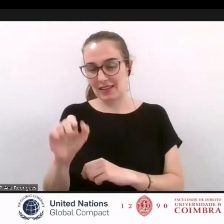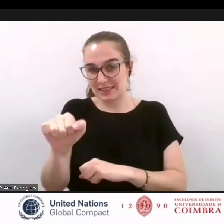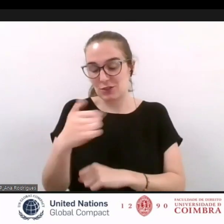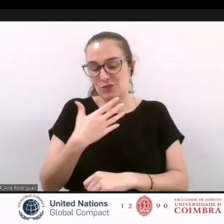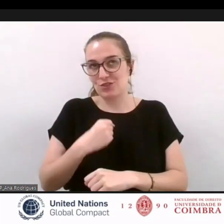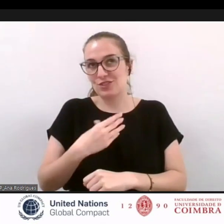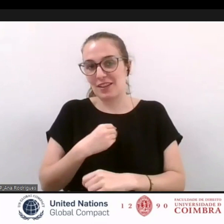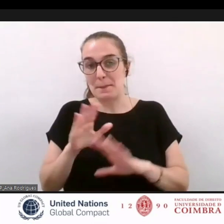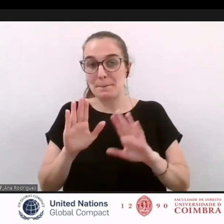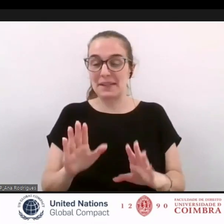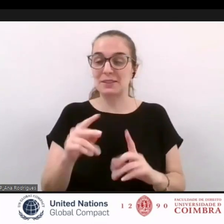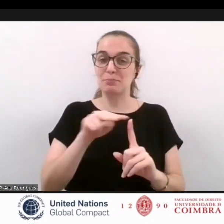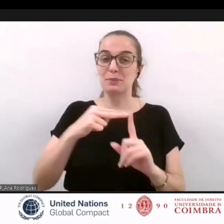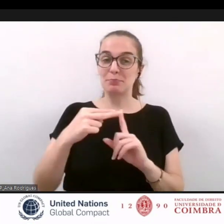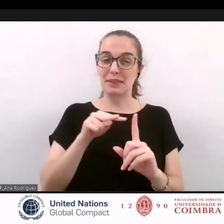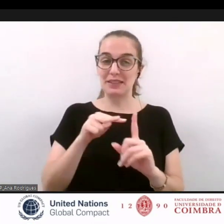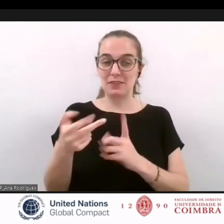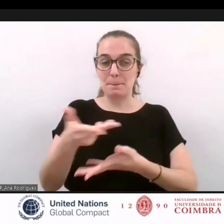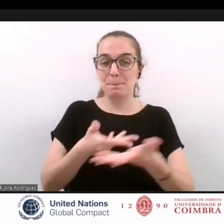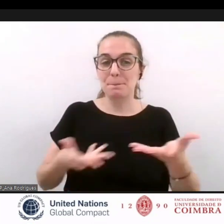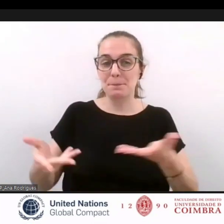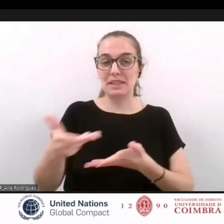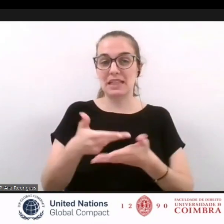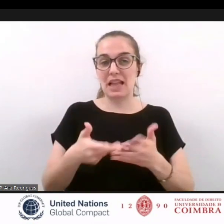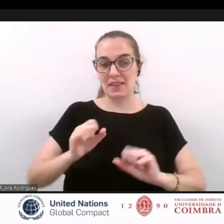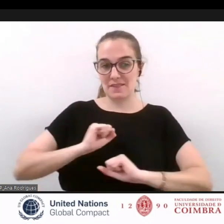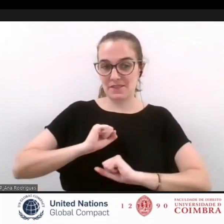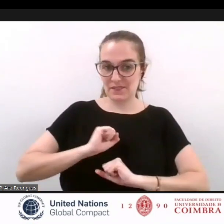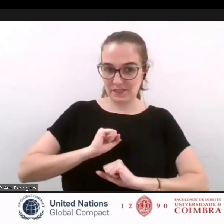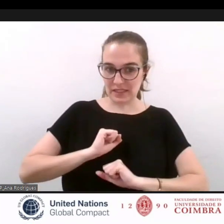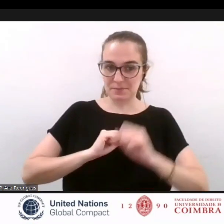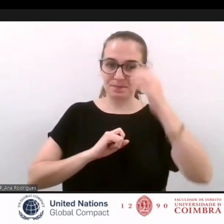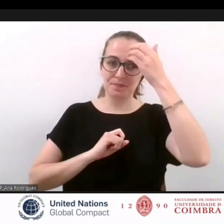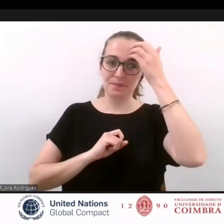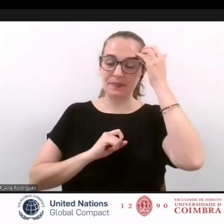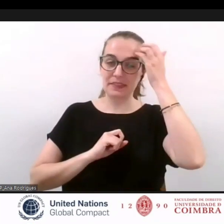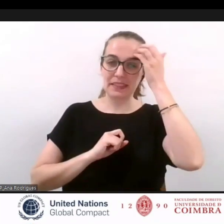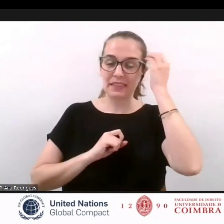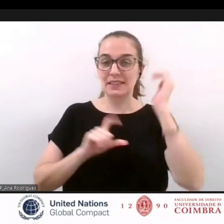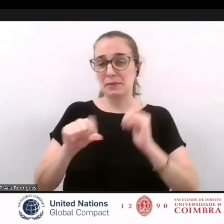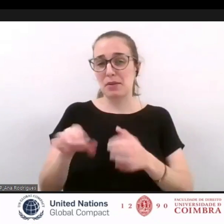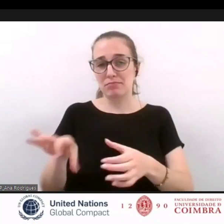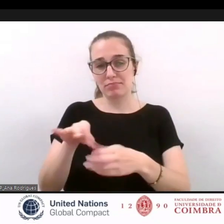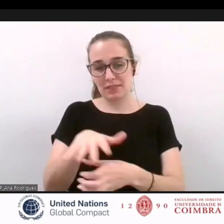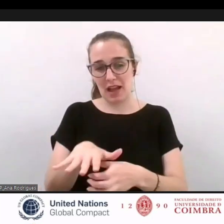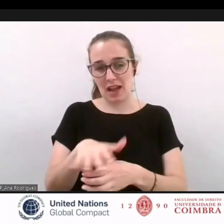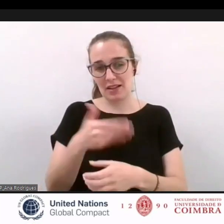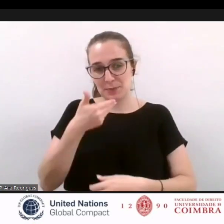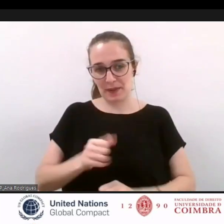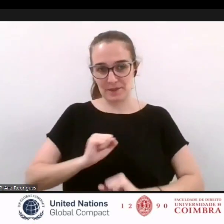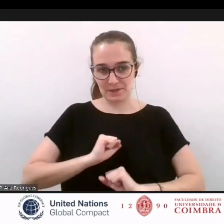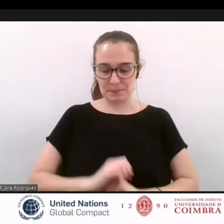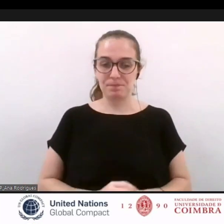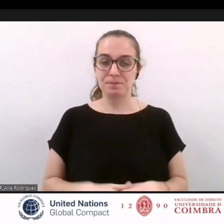logicamente as perspectivas partilhadas são minhas, mesmo que baseadas nessa experiência. E,